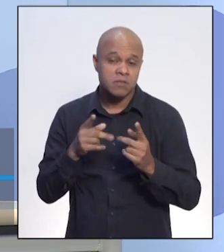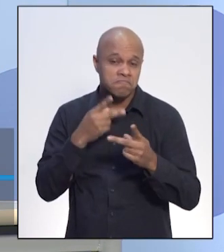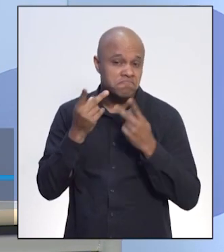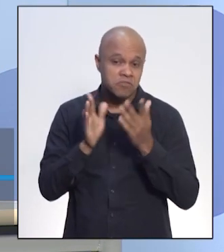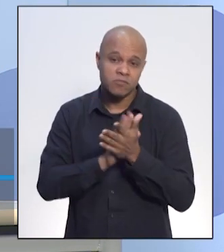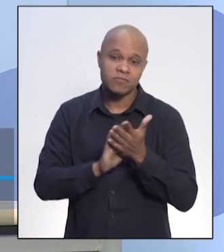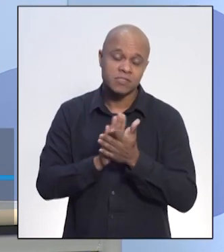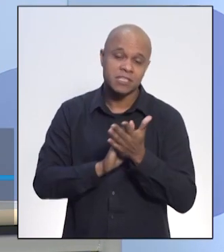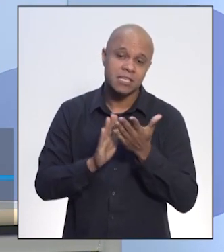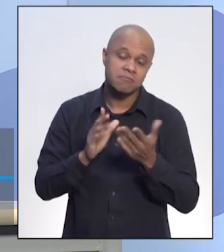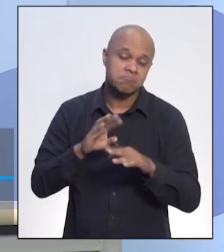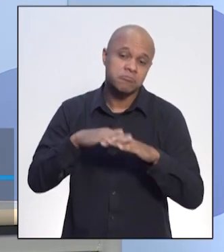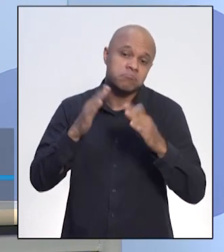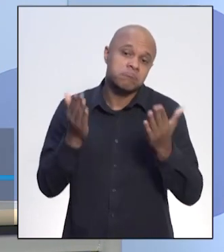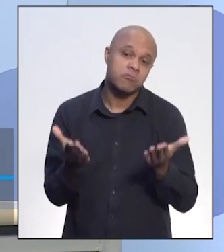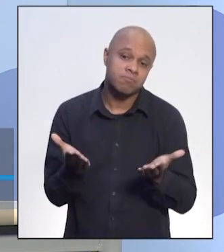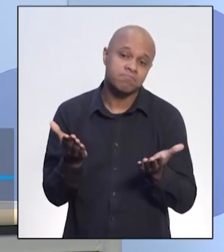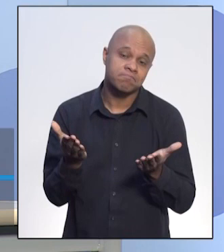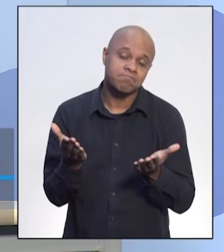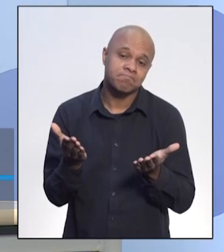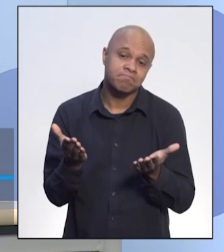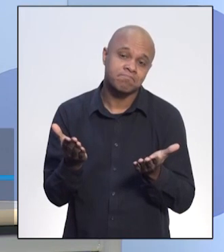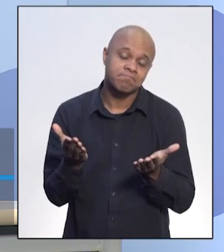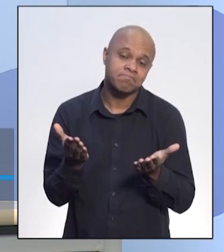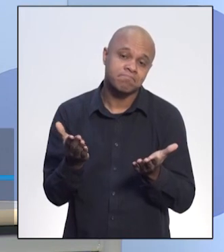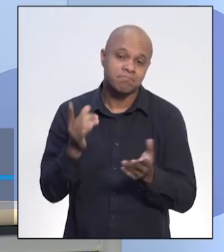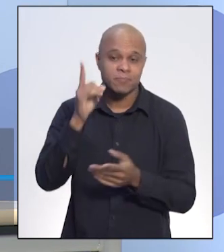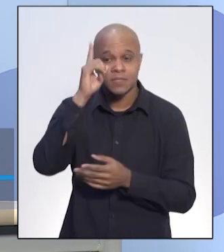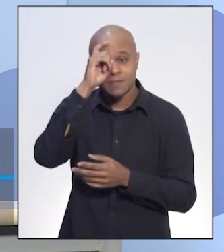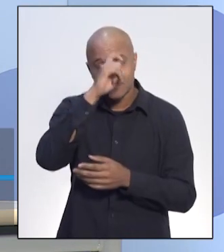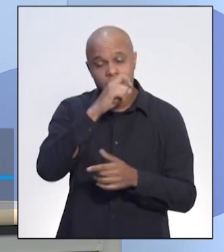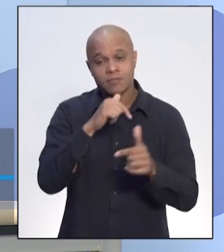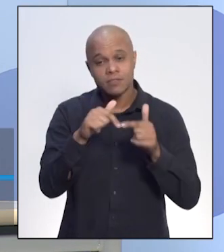comentaram a dúvida. E alguns falaram que tiveram dificuldade em